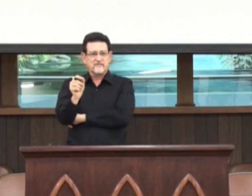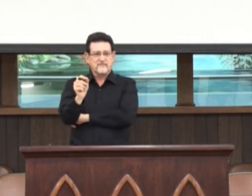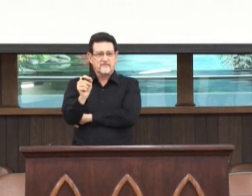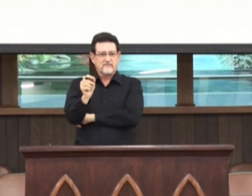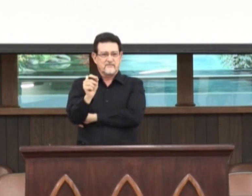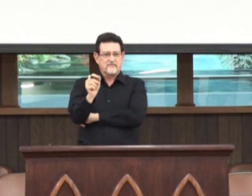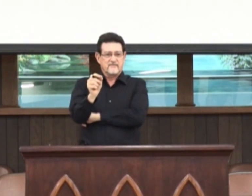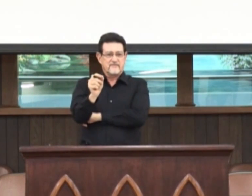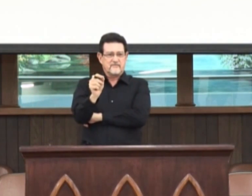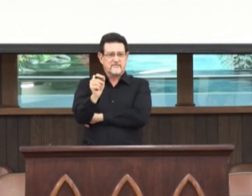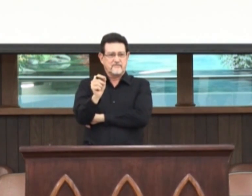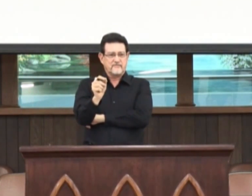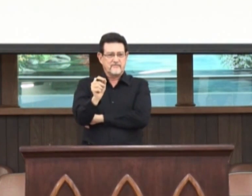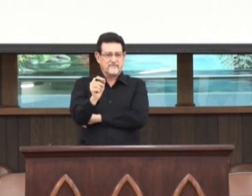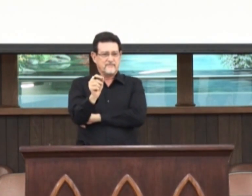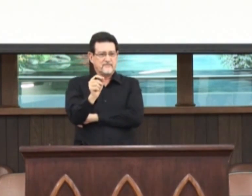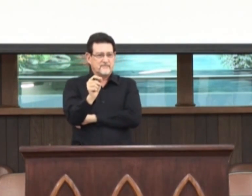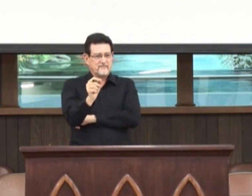coisas.